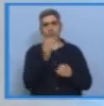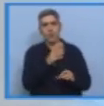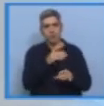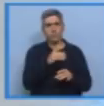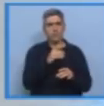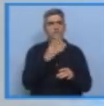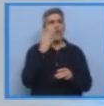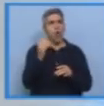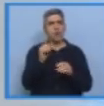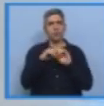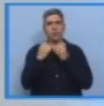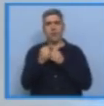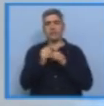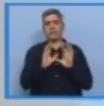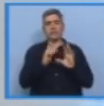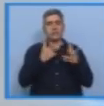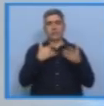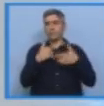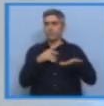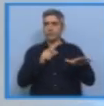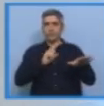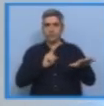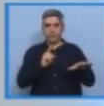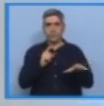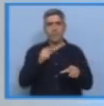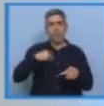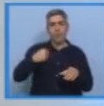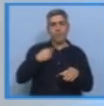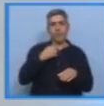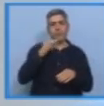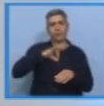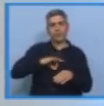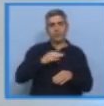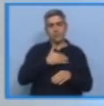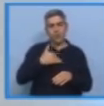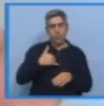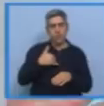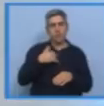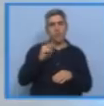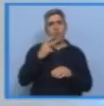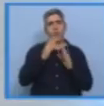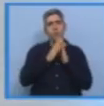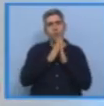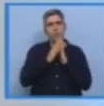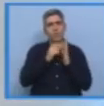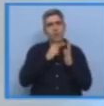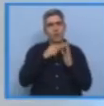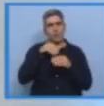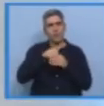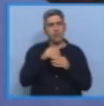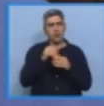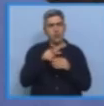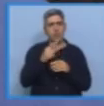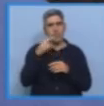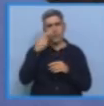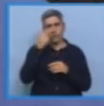até por vergonha social. E muitas vezes era o próprio profissional de saúde, ou o capelão, era a única pessoa que estava ao